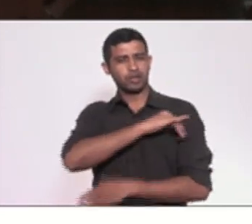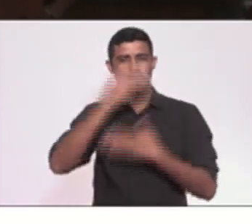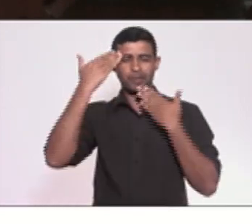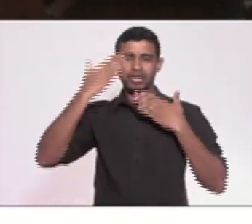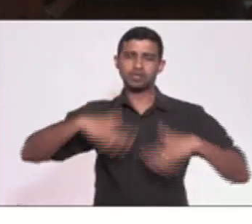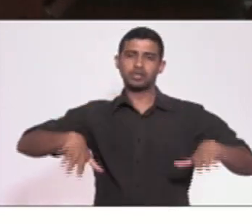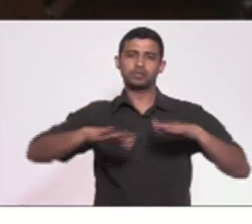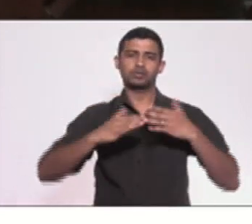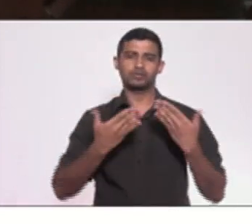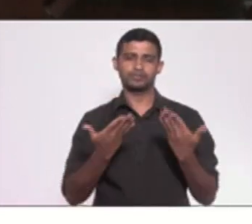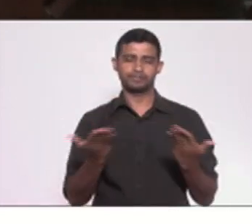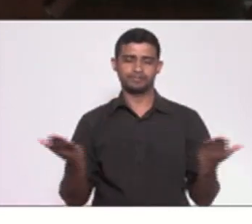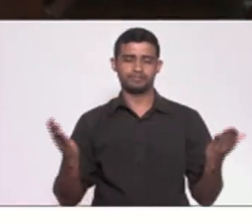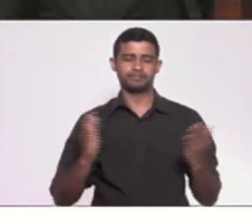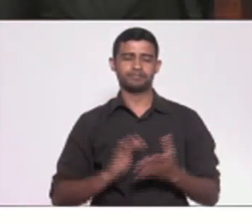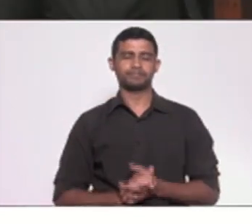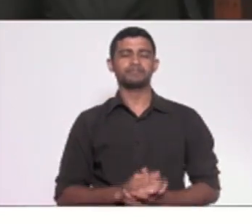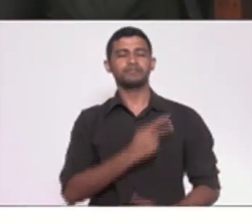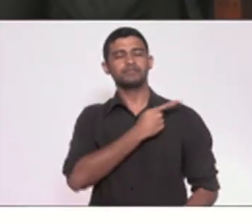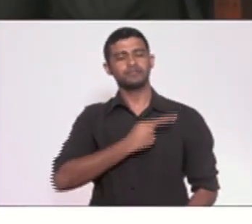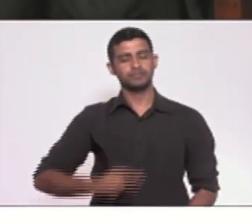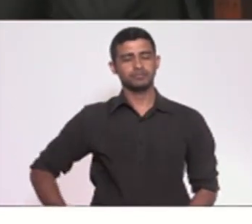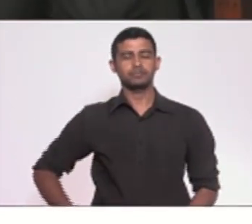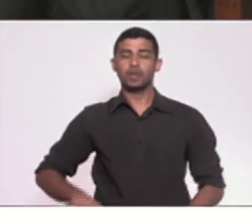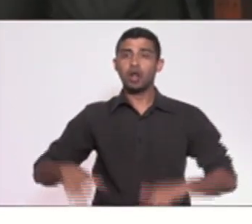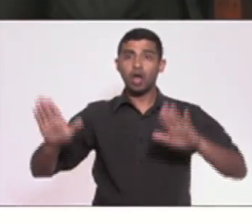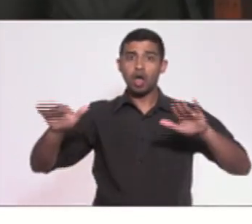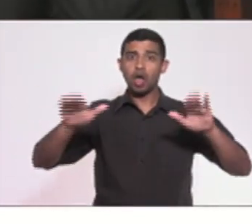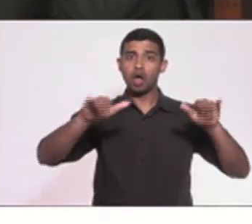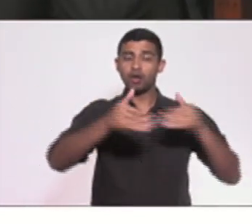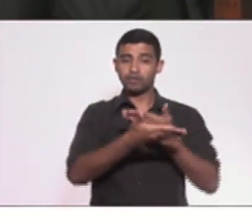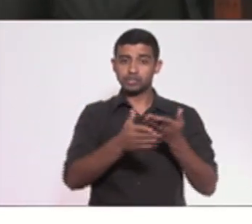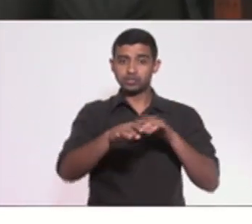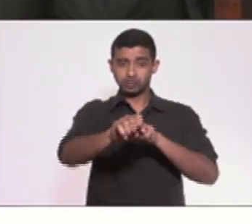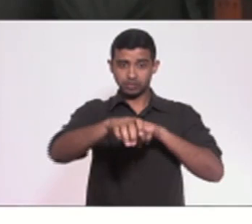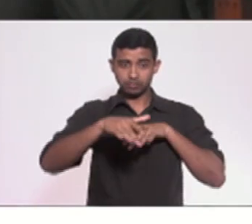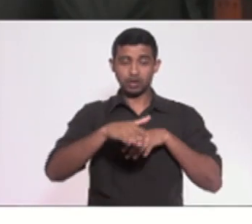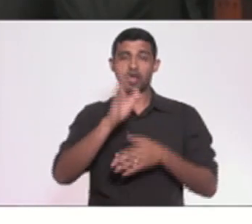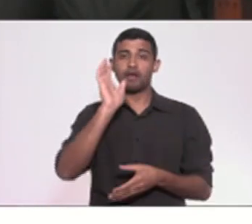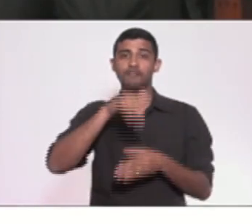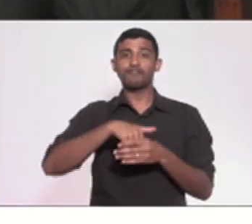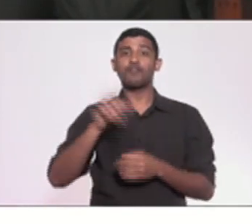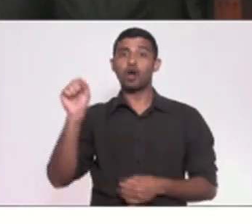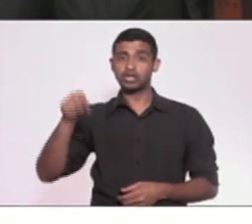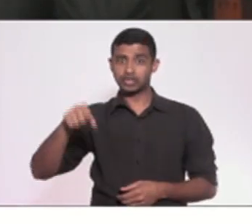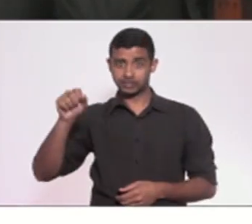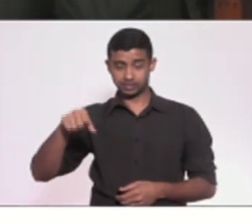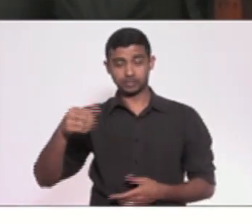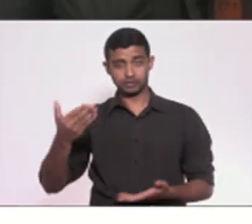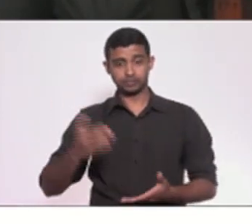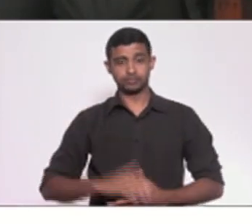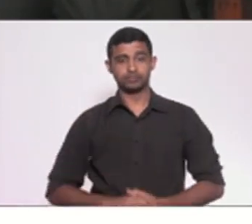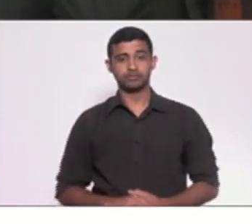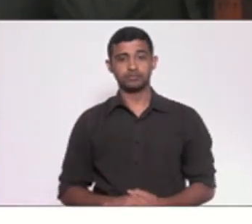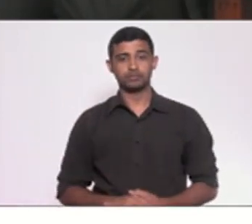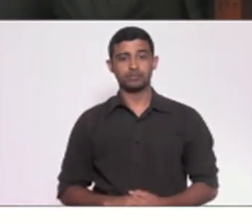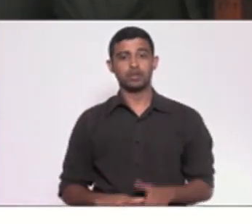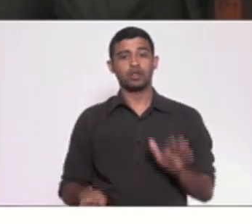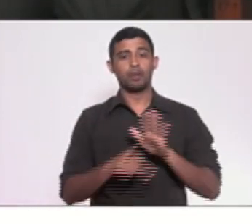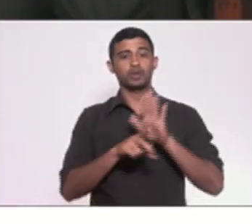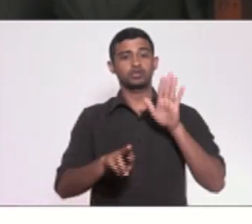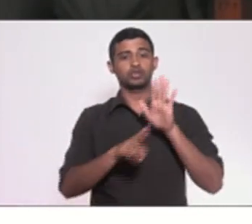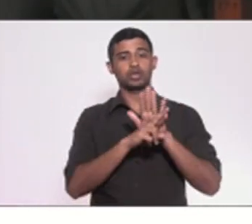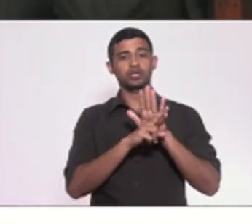todos. Presidência chama a atenção do plenário. Votando sim, aprova o projeto de